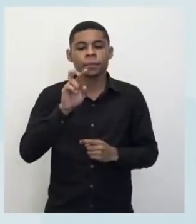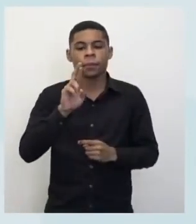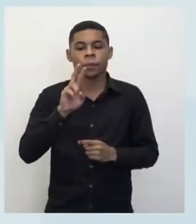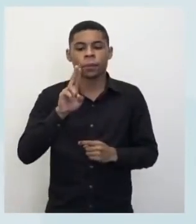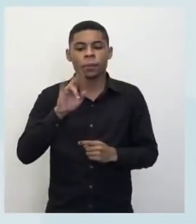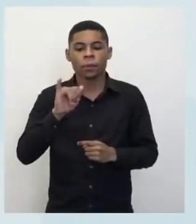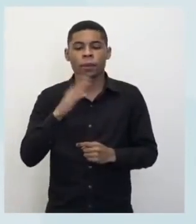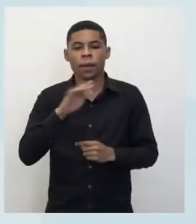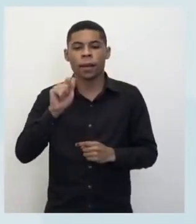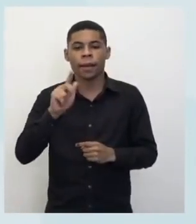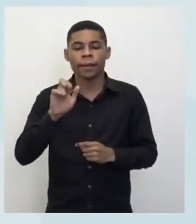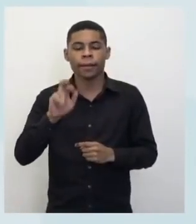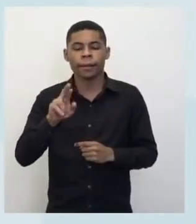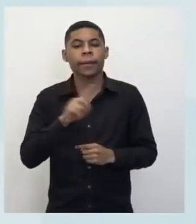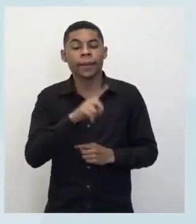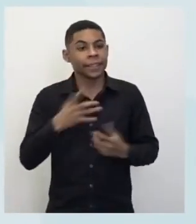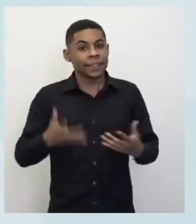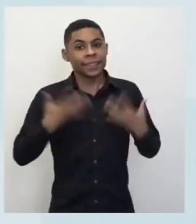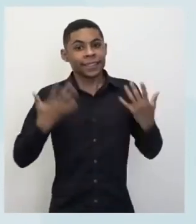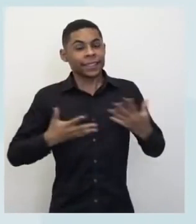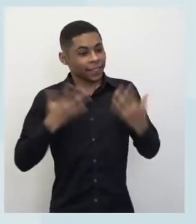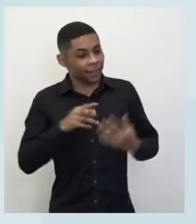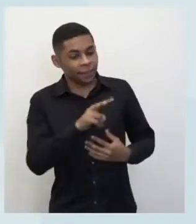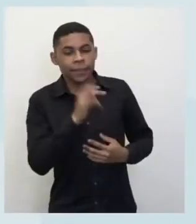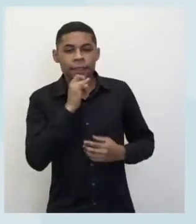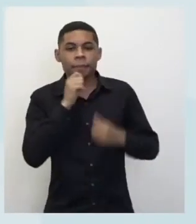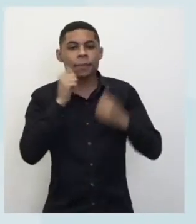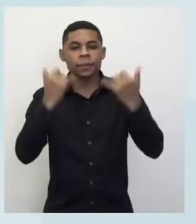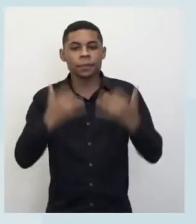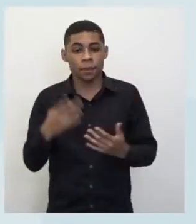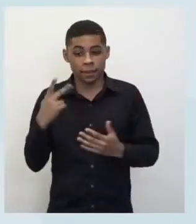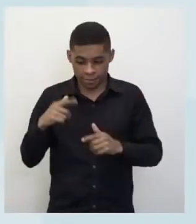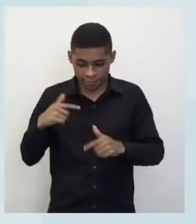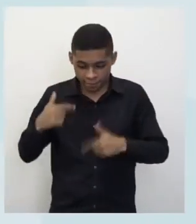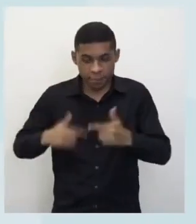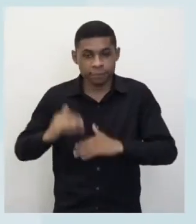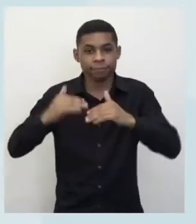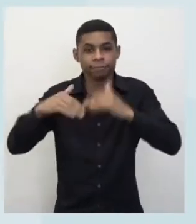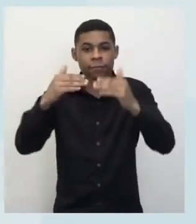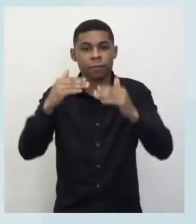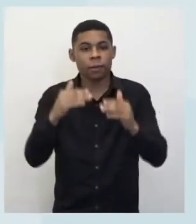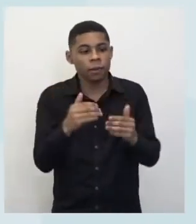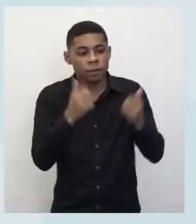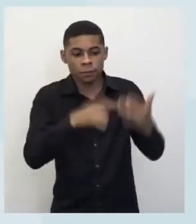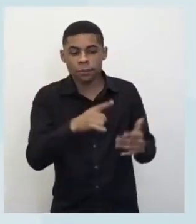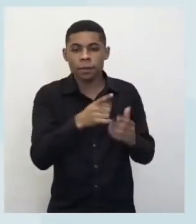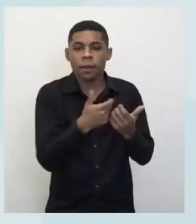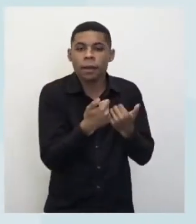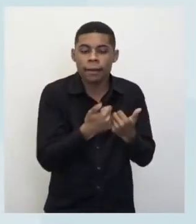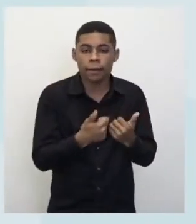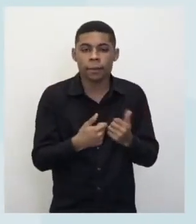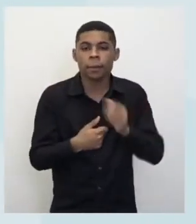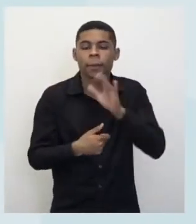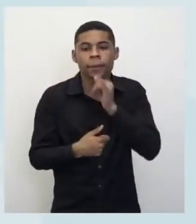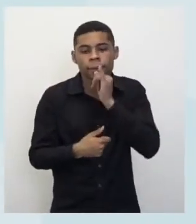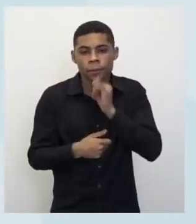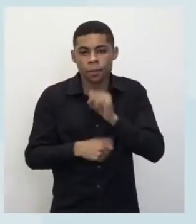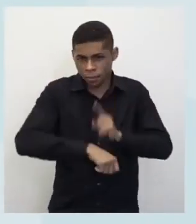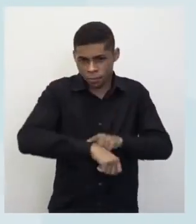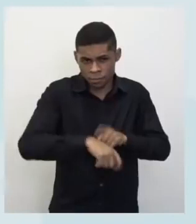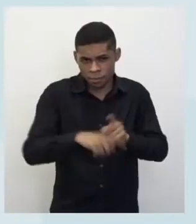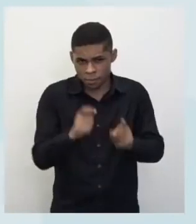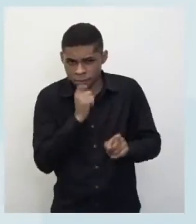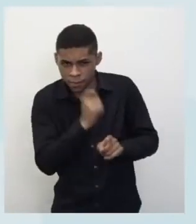bem explícita a alegria de Raul Aguiar ao falar sobre a carreira dele no mundo dos games. Mas, num determinado momento